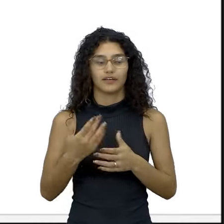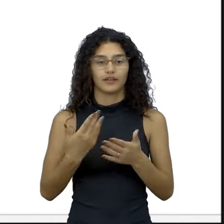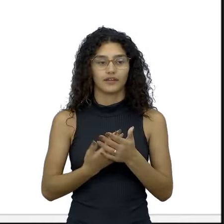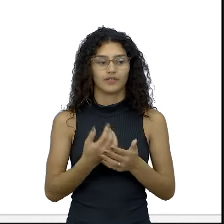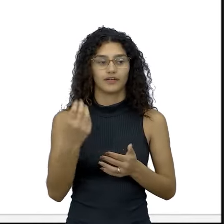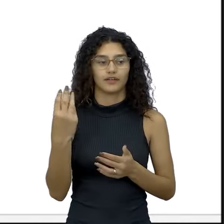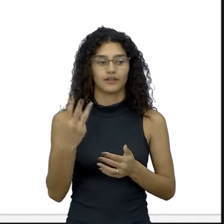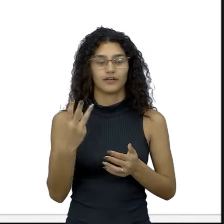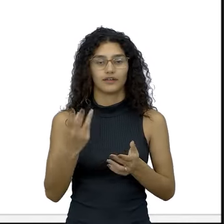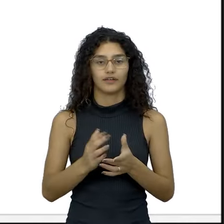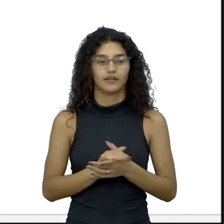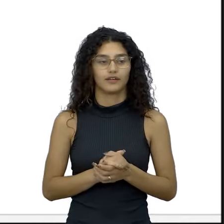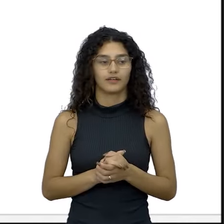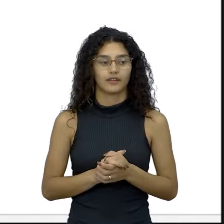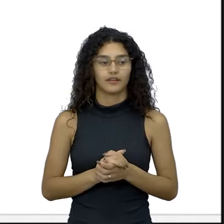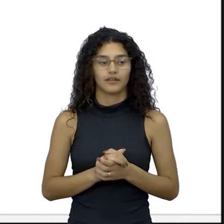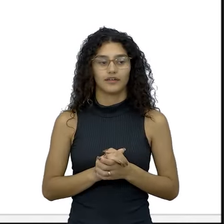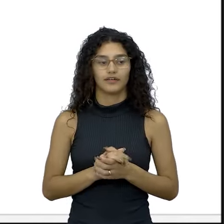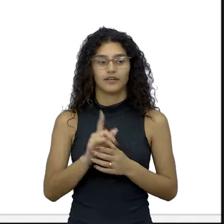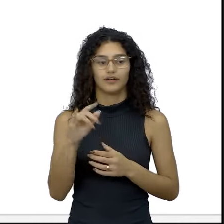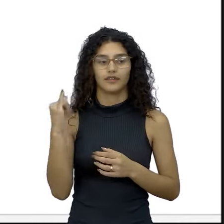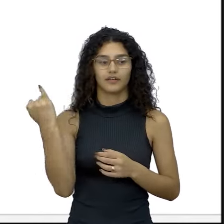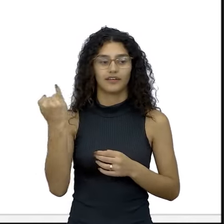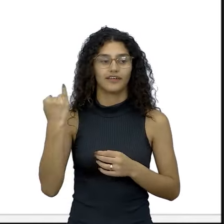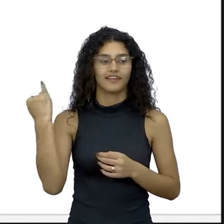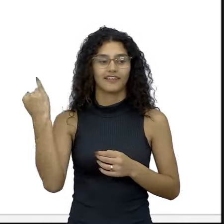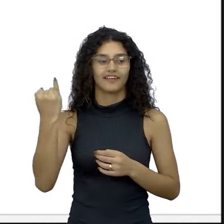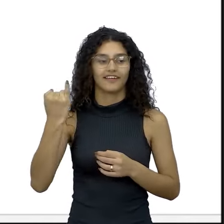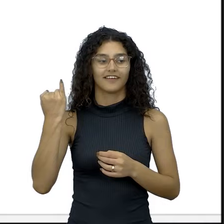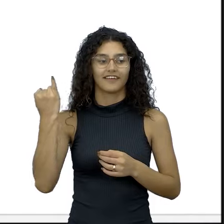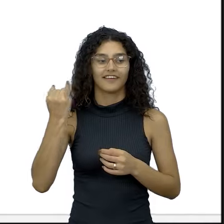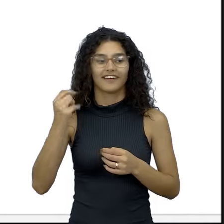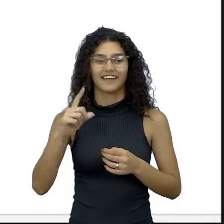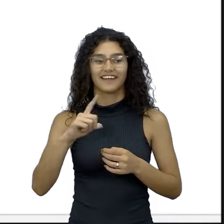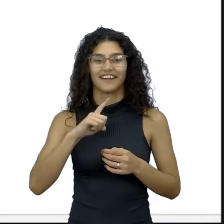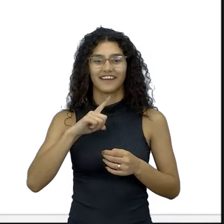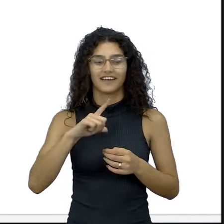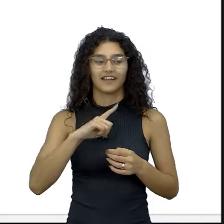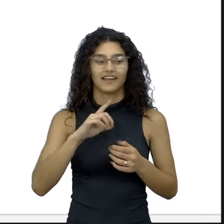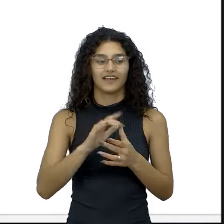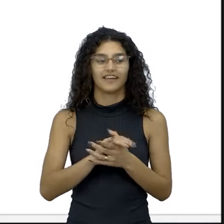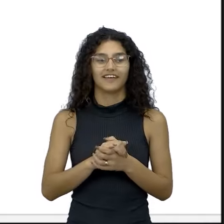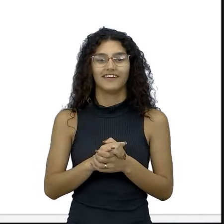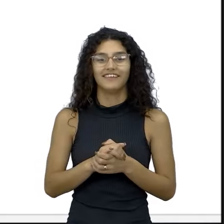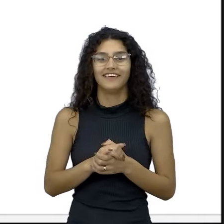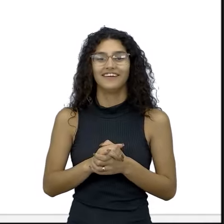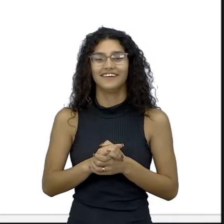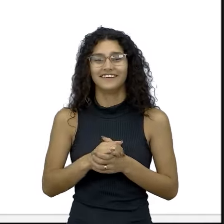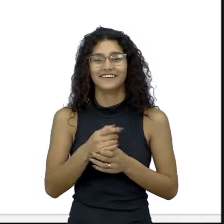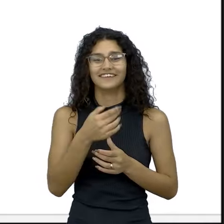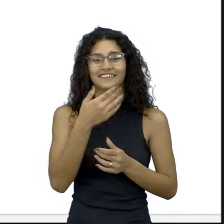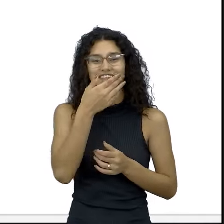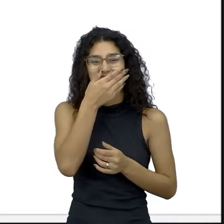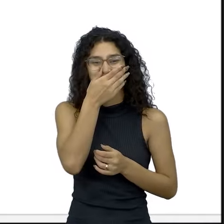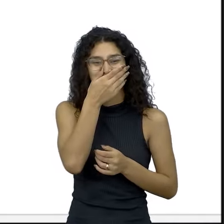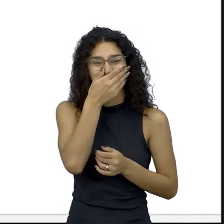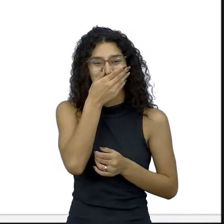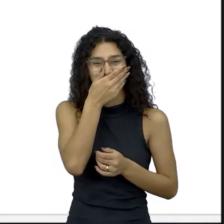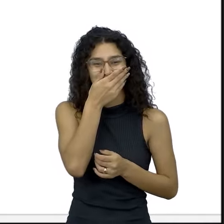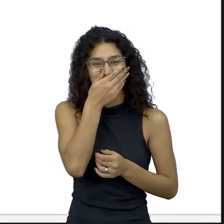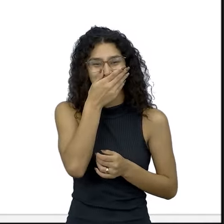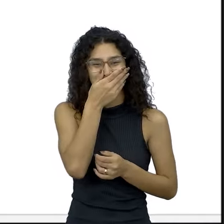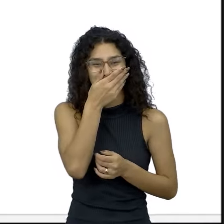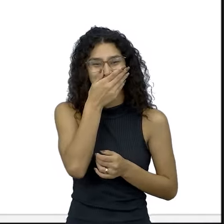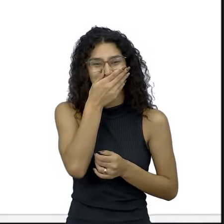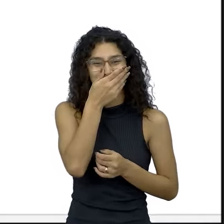E mais 3 perguntas super importantes, que são propostas, sobre os verbetes. Vamos